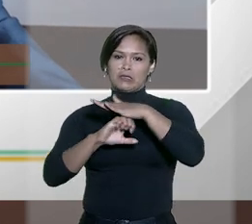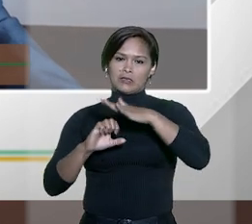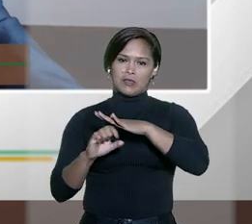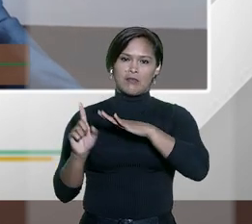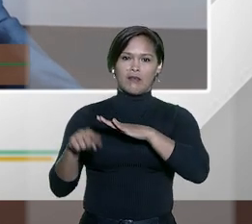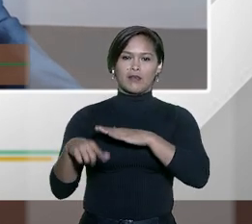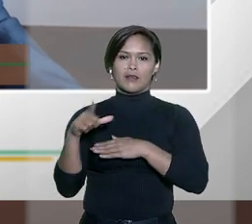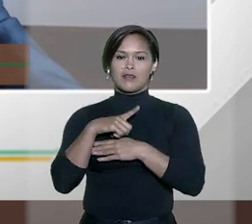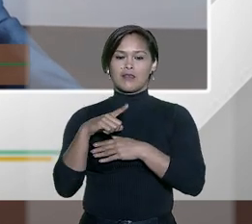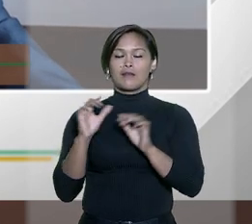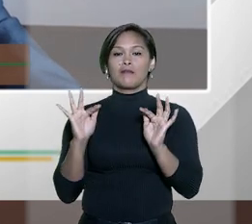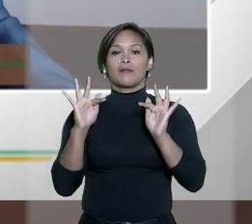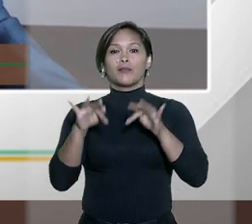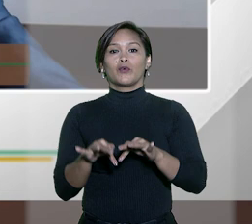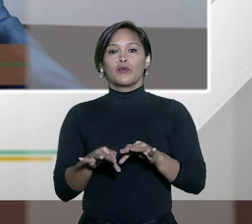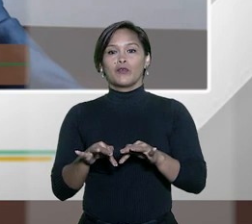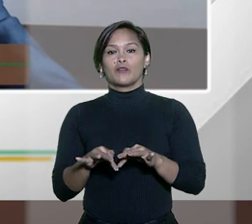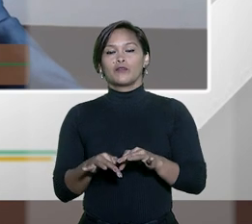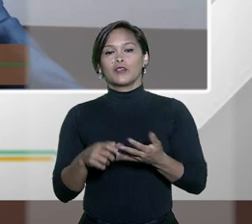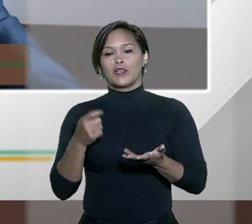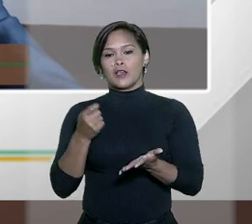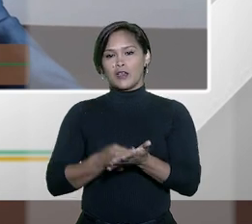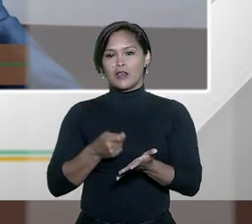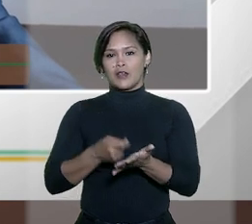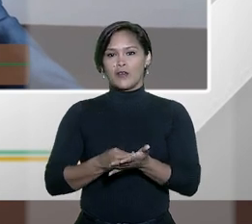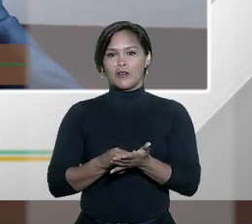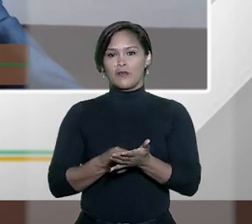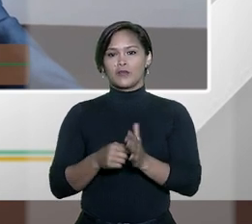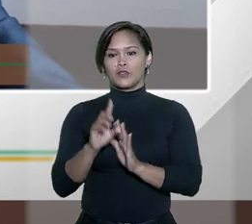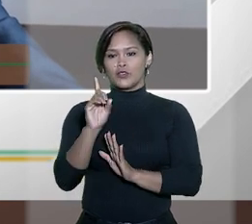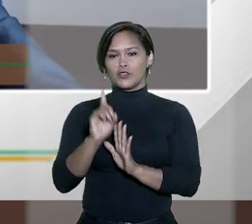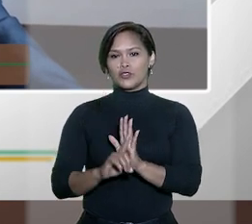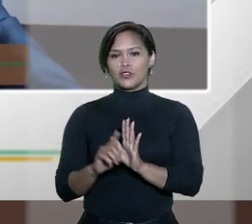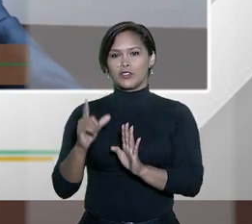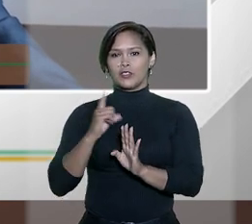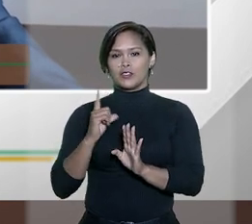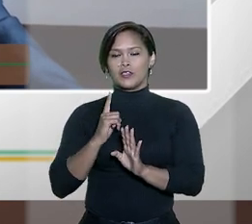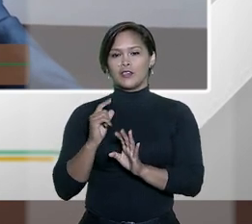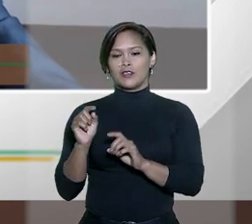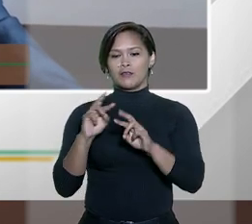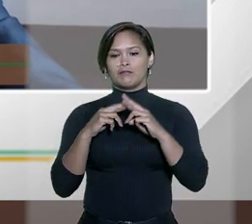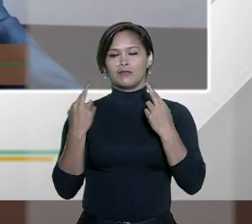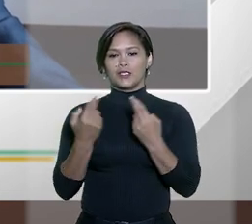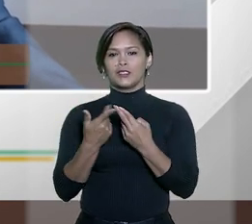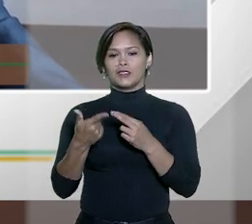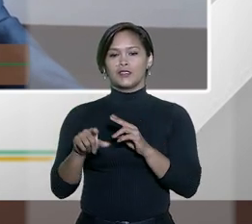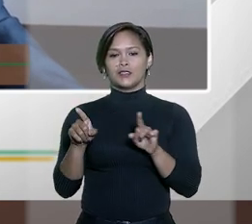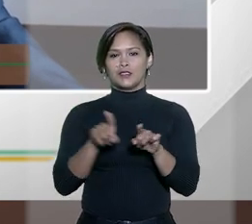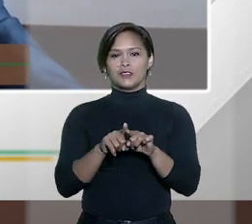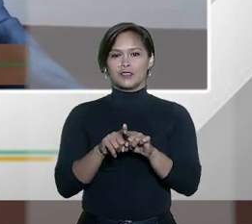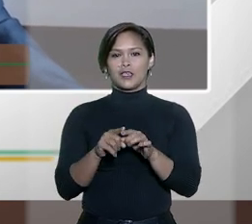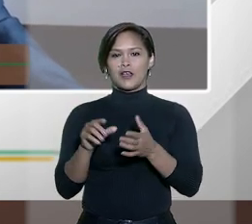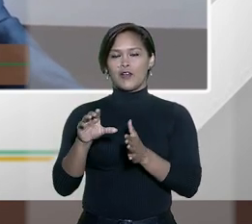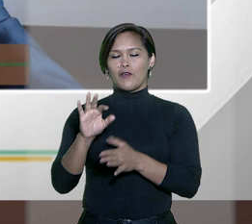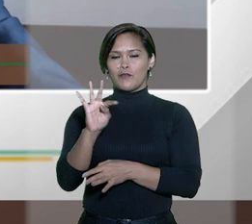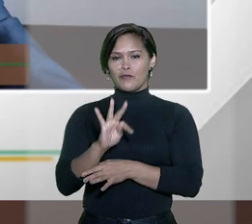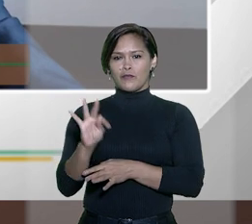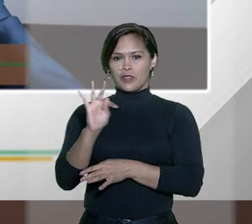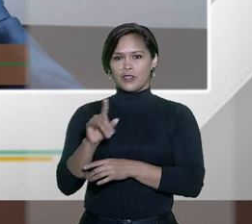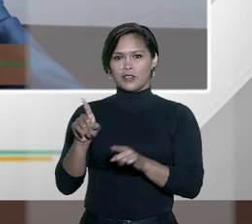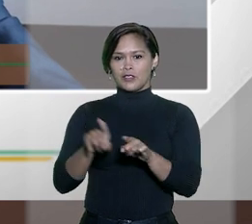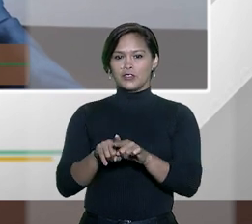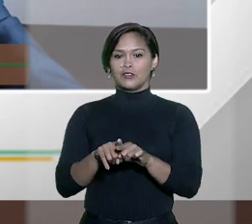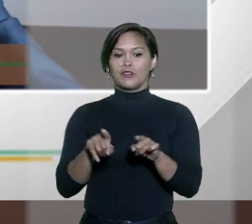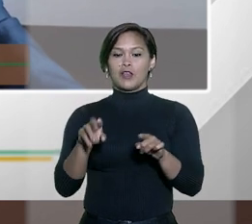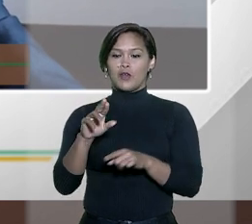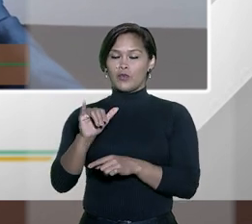enfim. E, por fim, aqui, a compra de direitos disponibilizados para cessão do respectivo ente federativo,